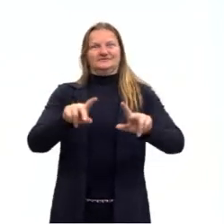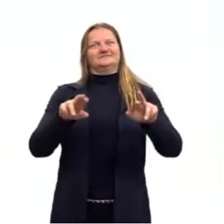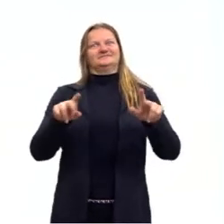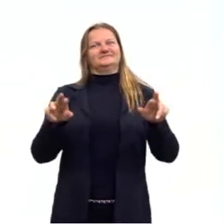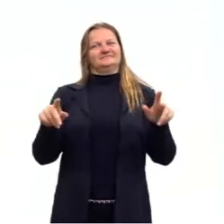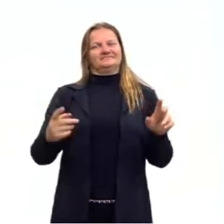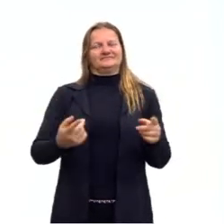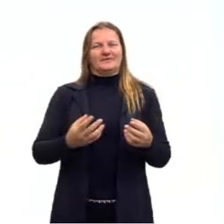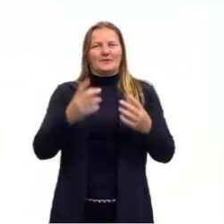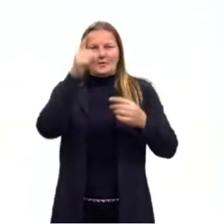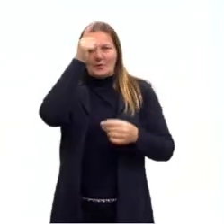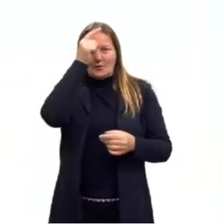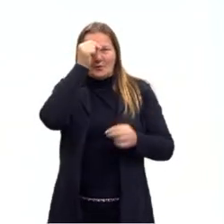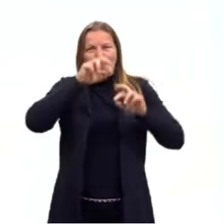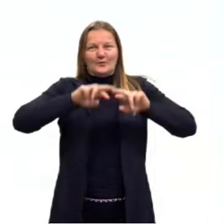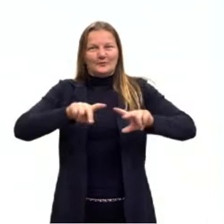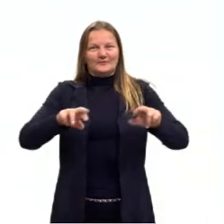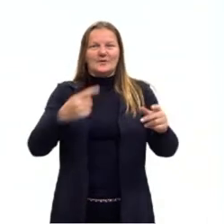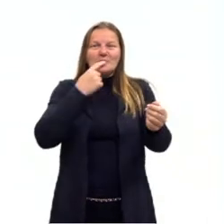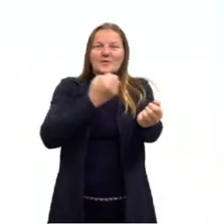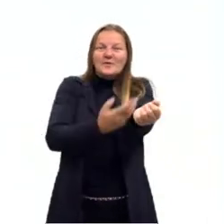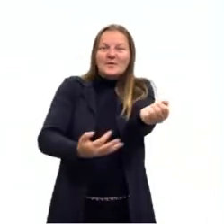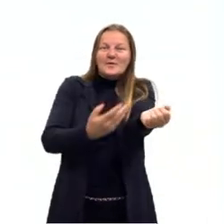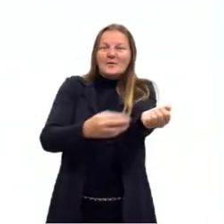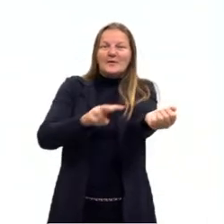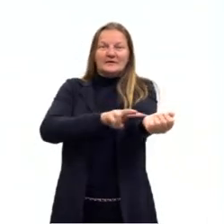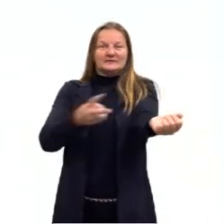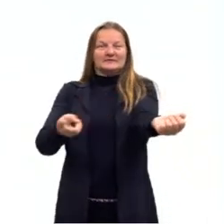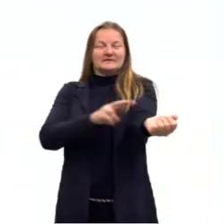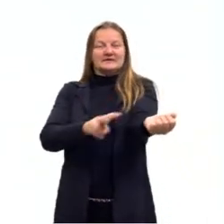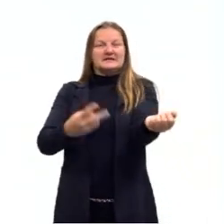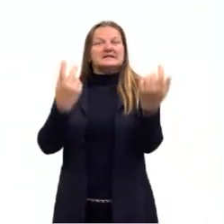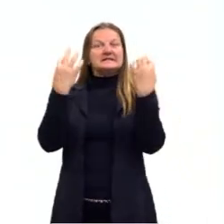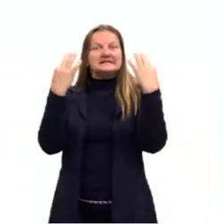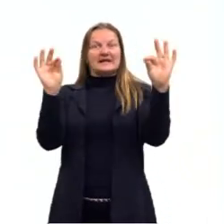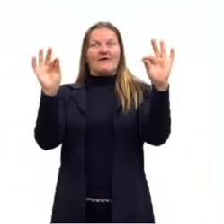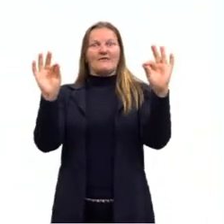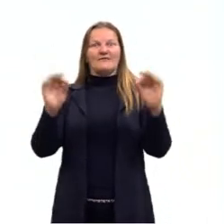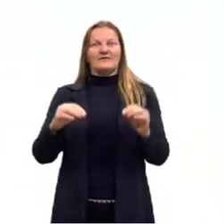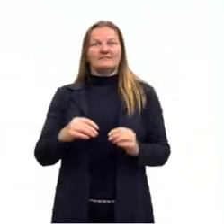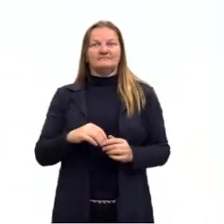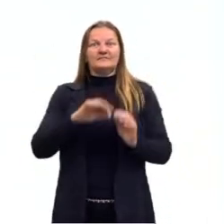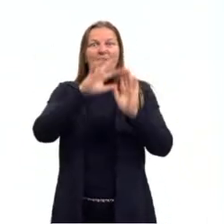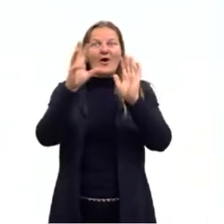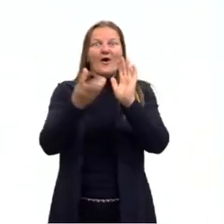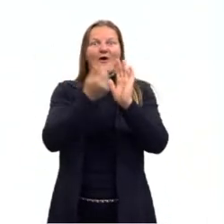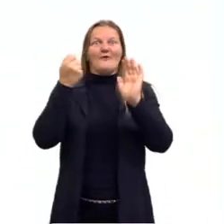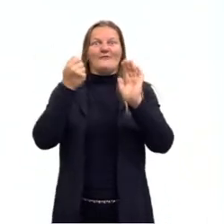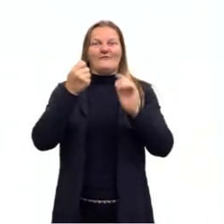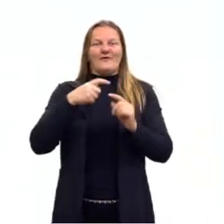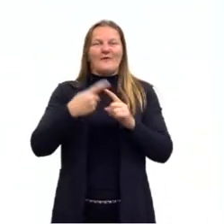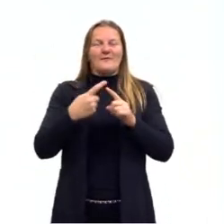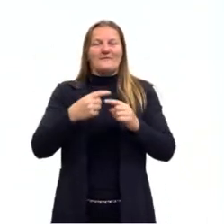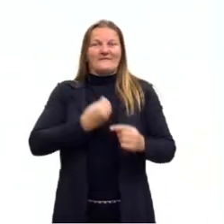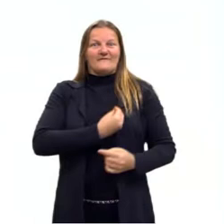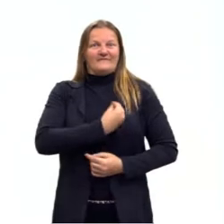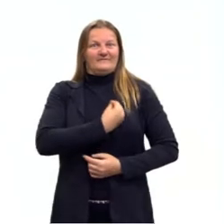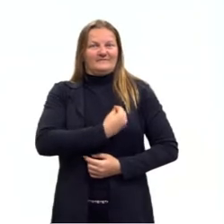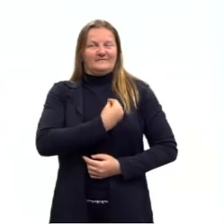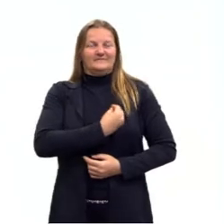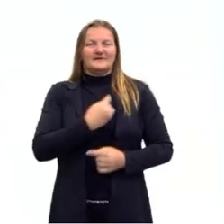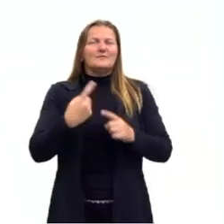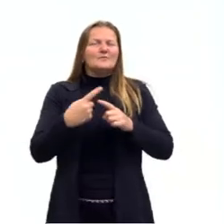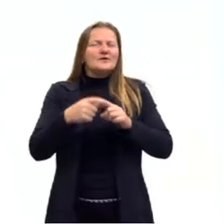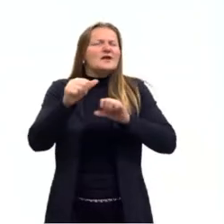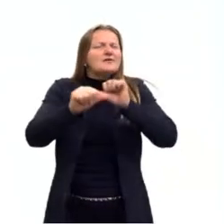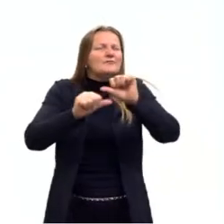né hoje em dia a transfusão de sangue salva muitas pessoas mas como tudo mudou como tudo isso